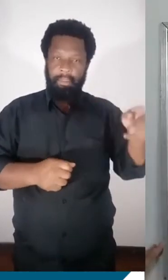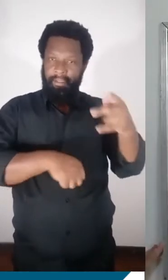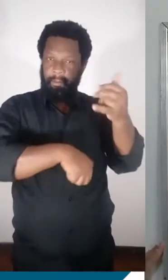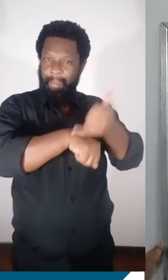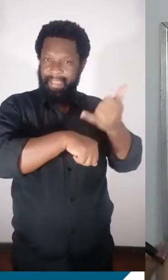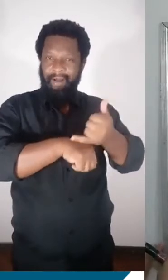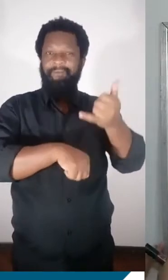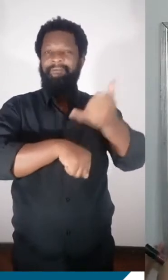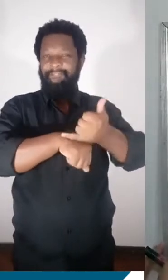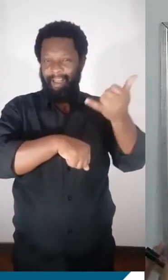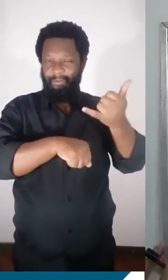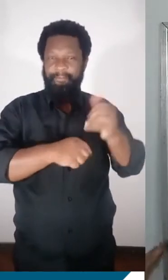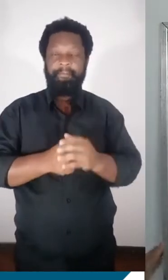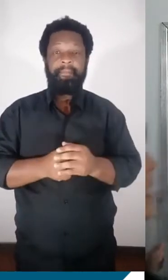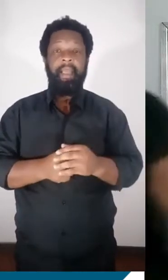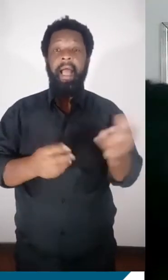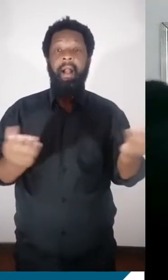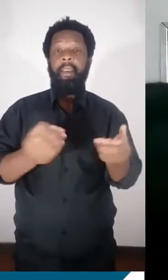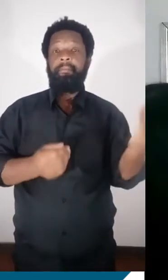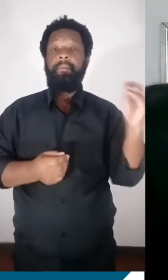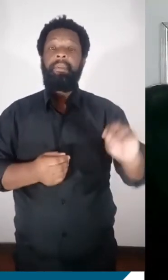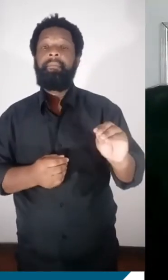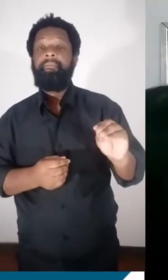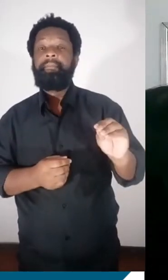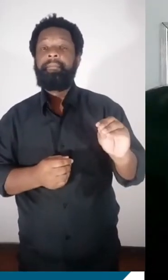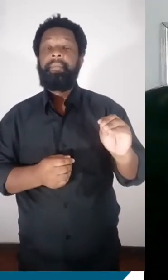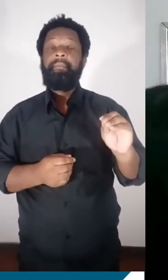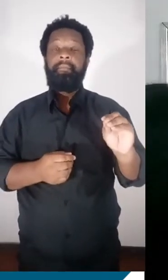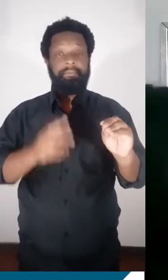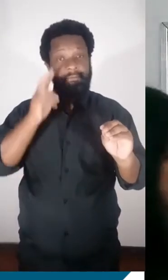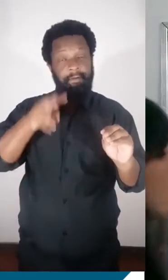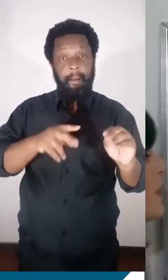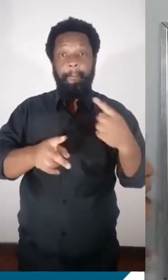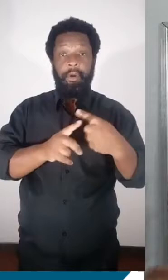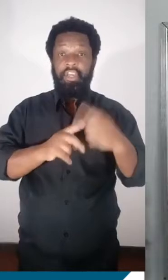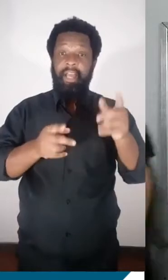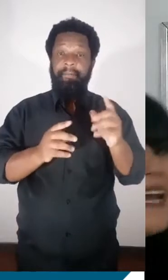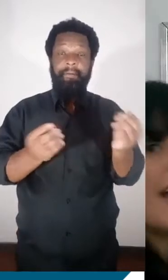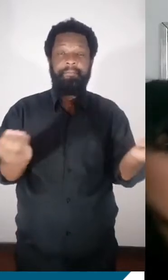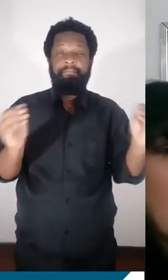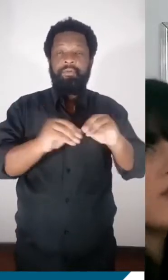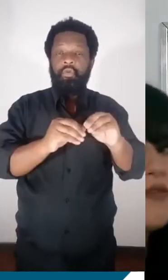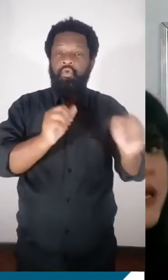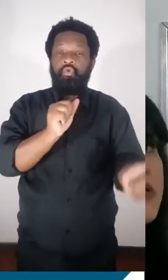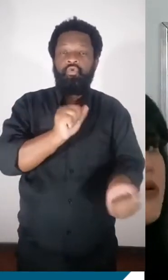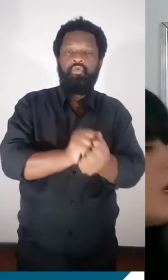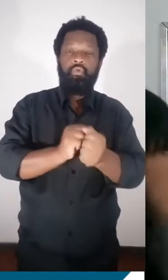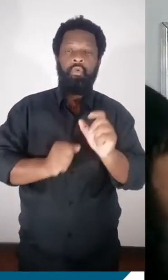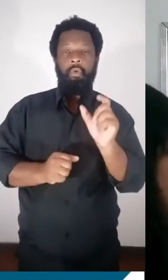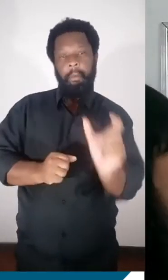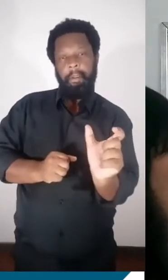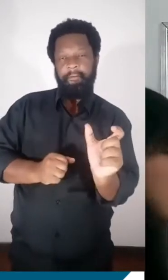Nome do metal, ferro. Eu vou colocar assim, porque nós vamos já encaixar o